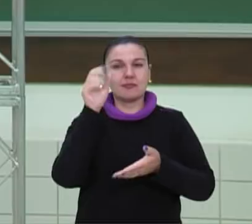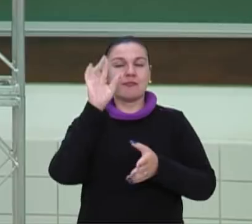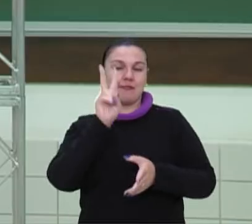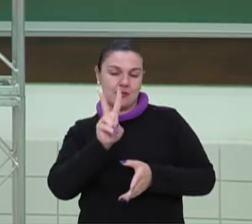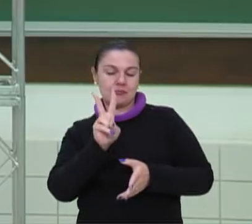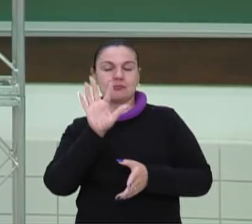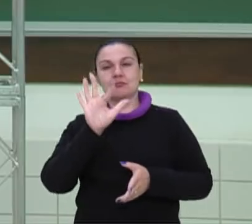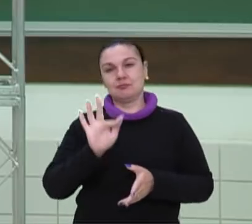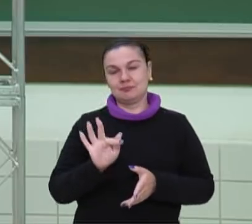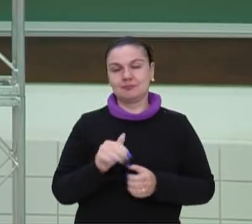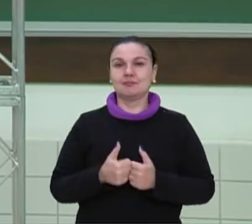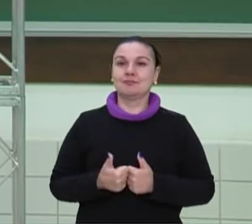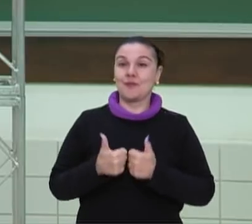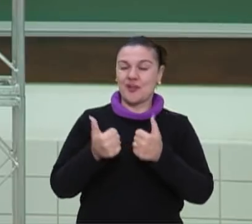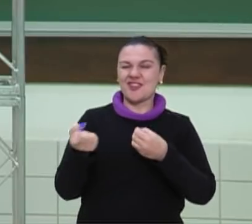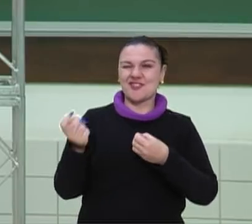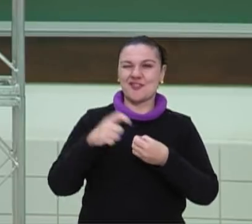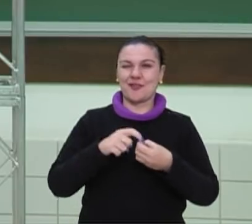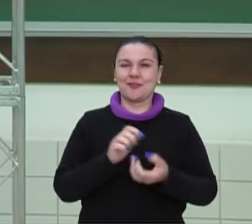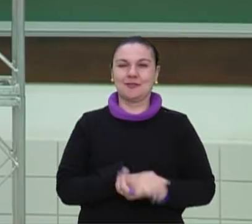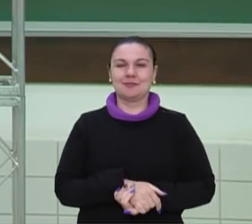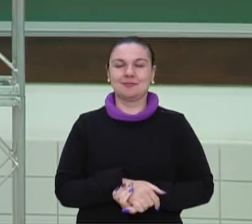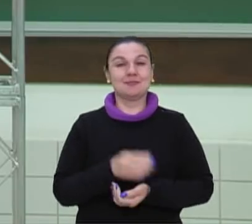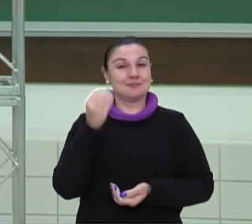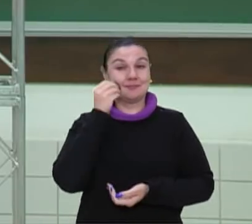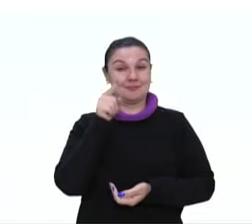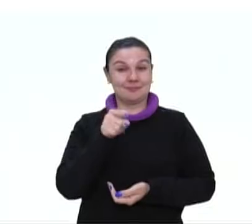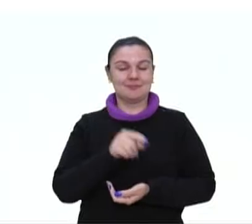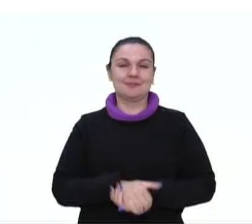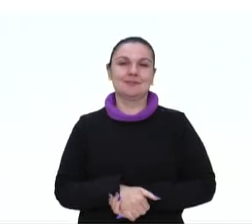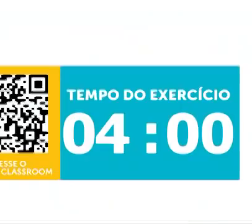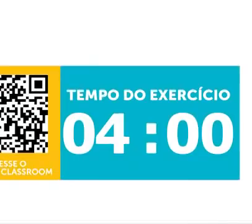V ou F, tá bom? E a gente já retorna. Tente aí, hein?